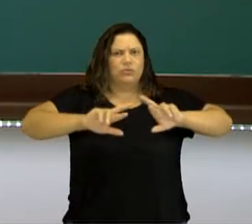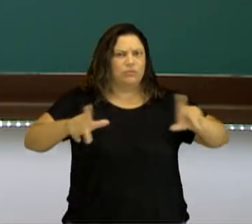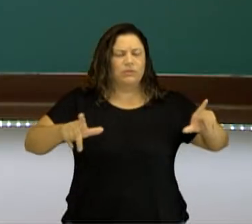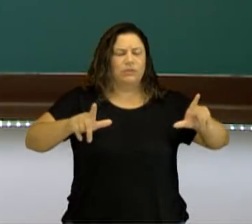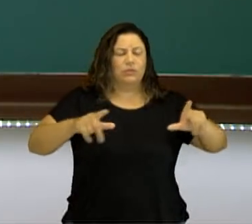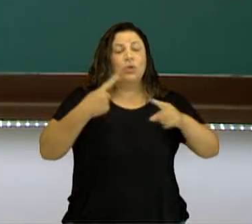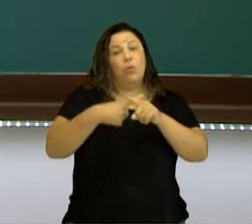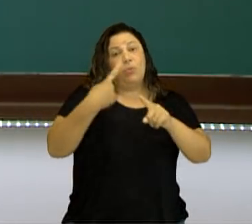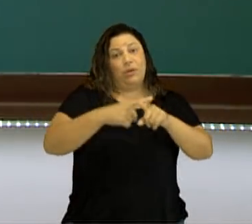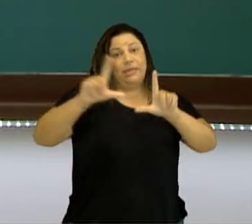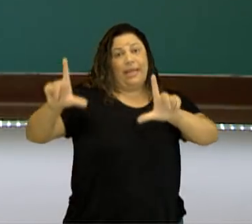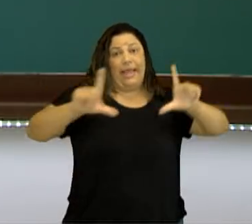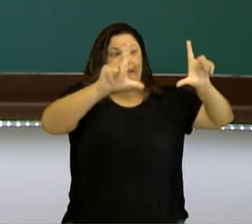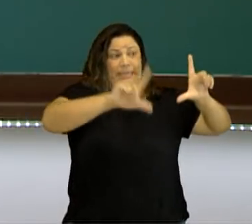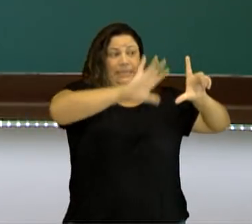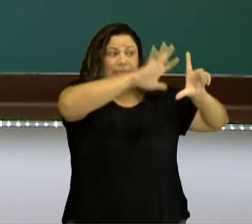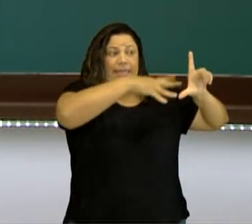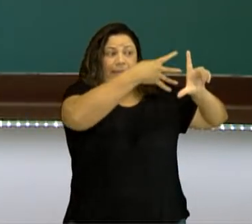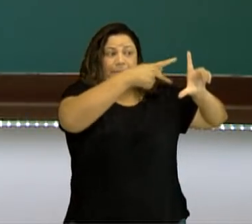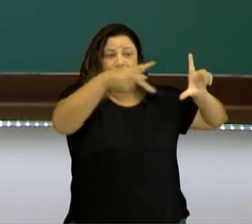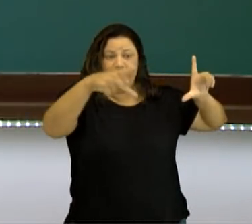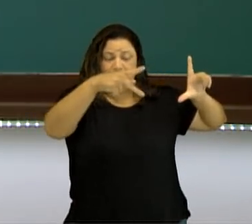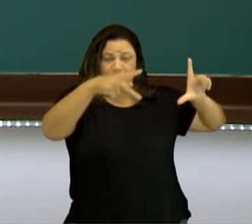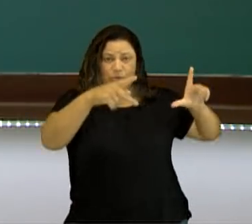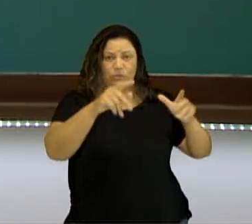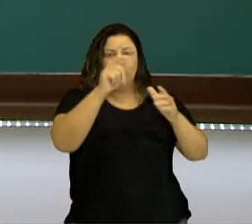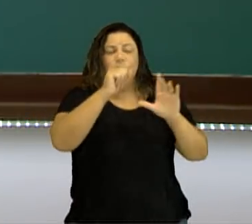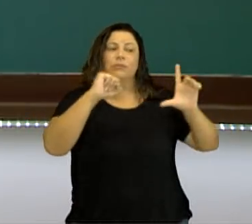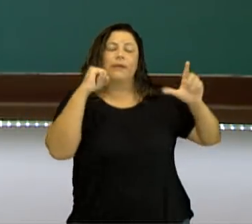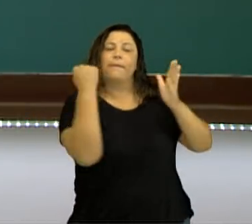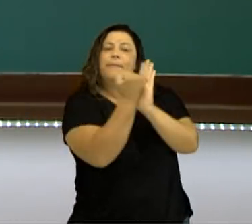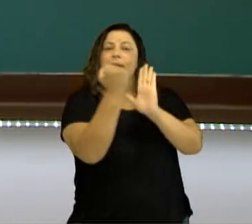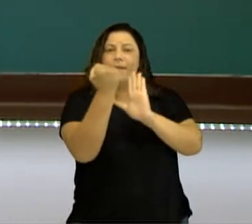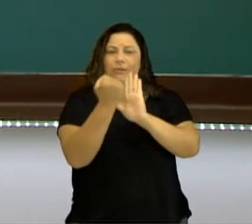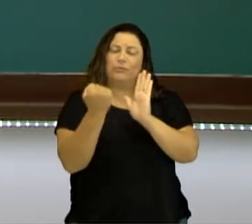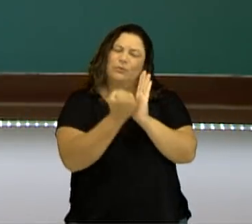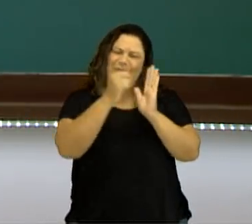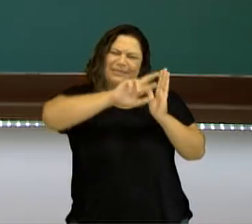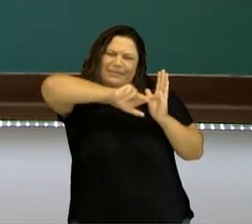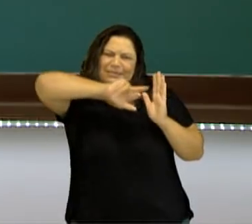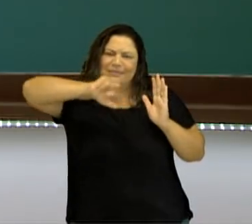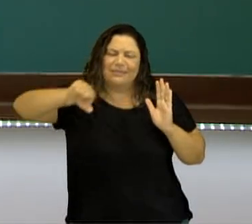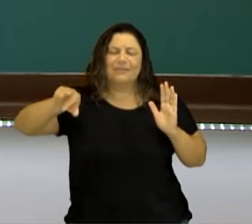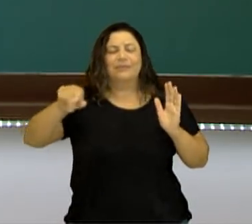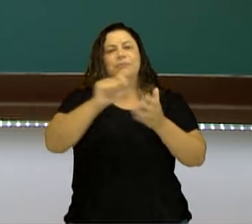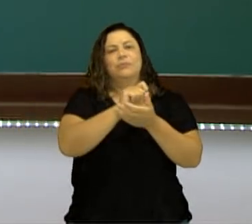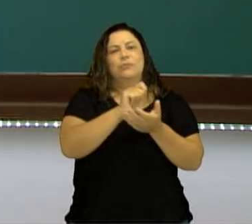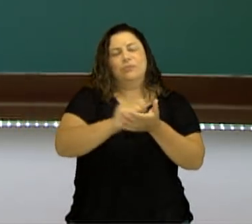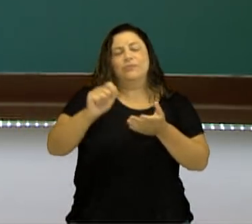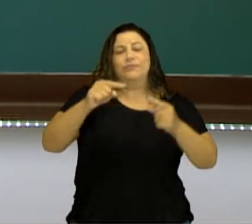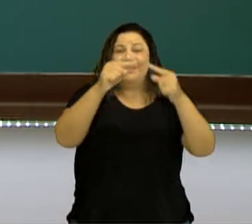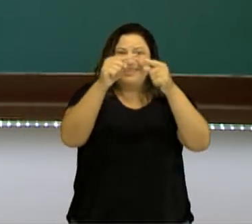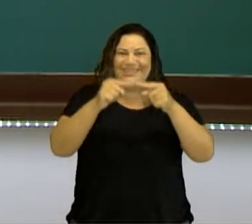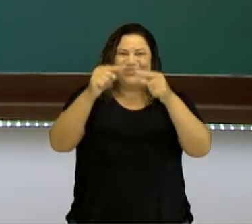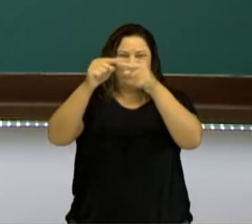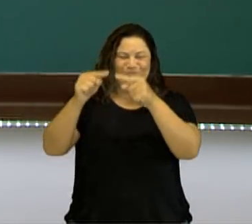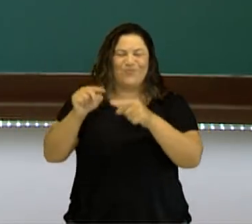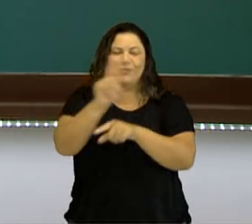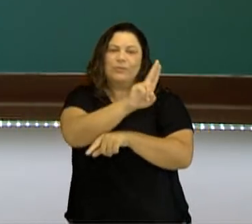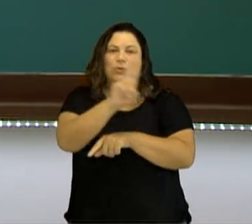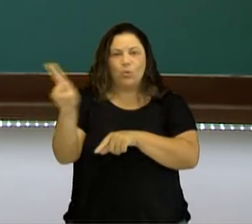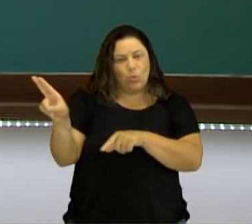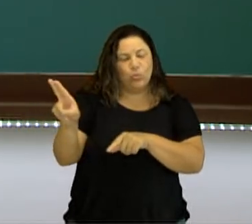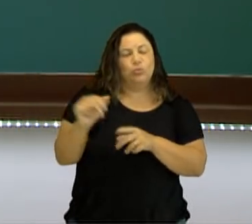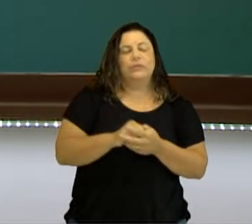tabela periódica, ela foi escrita, os símbolos foram escritos de acordo com o seu nome, em grego,